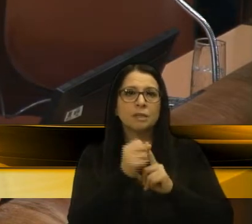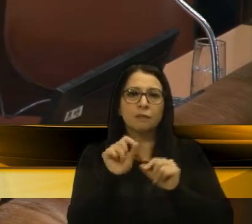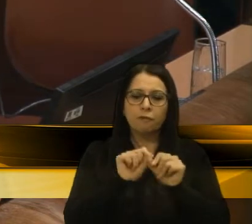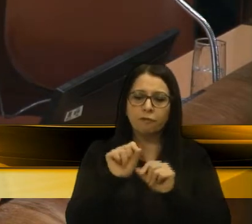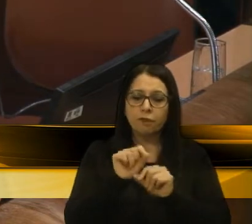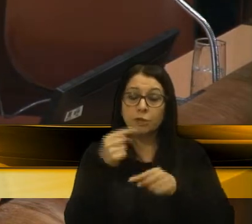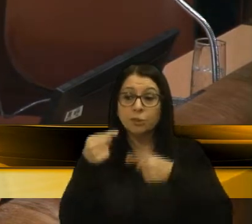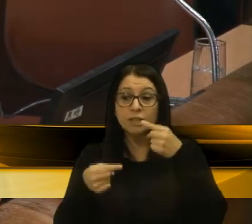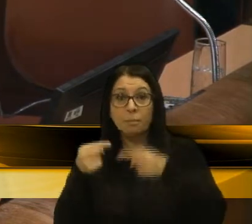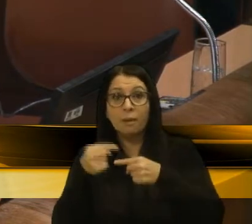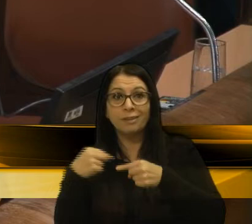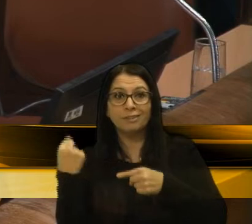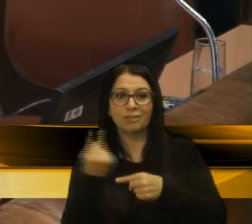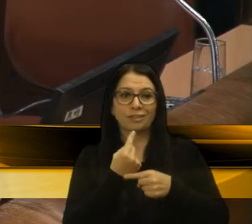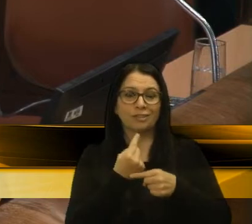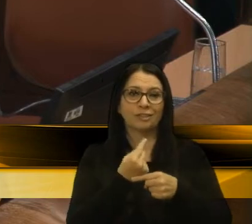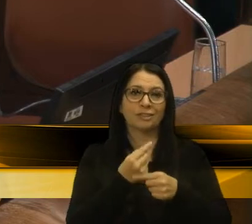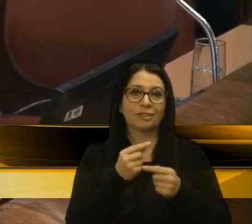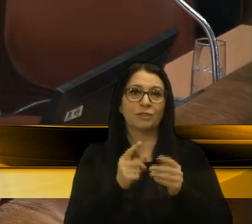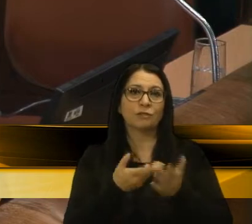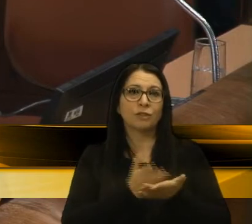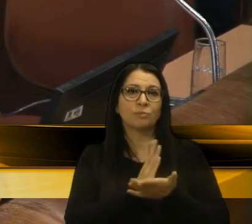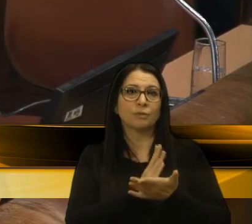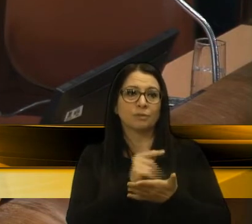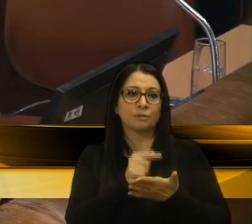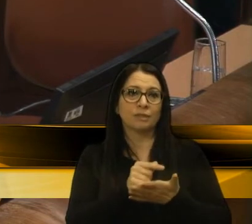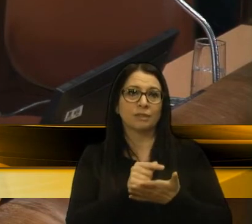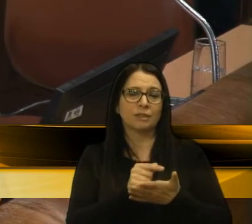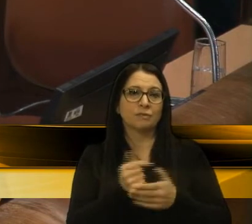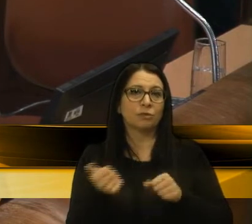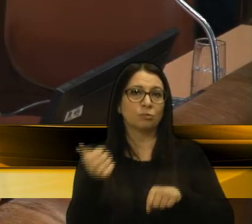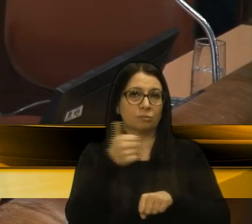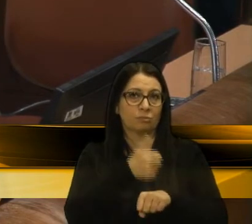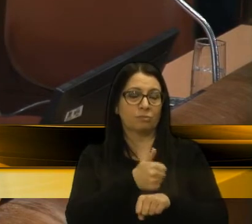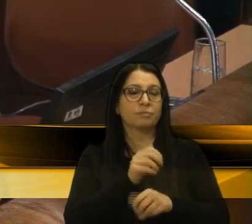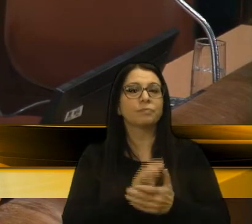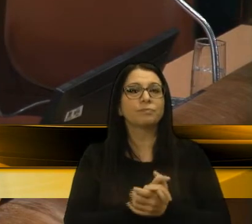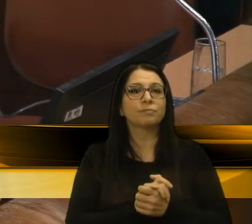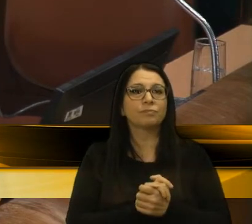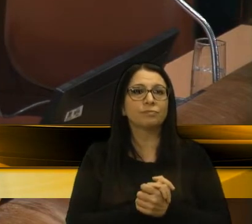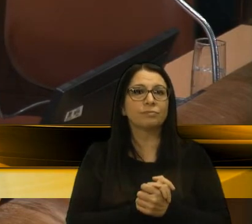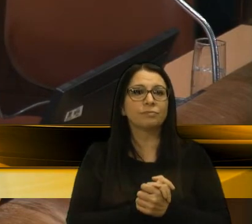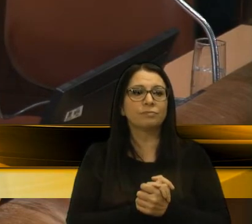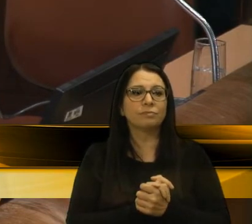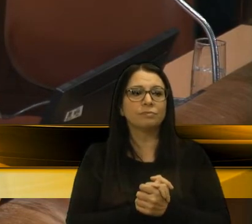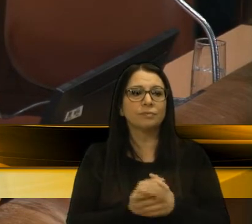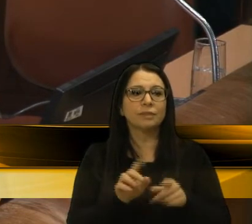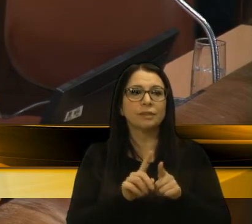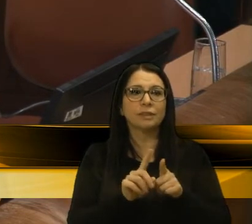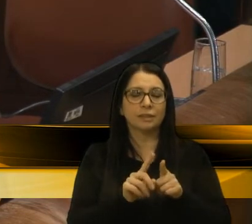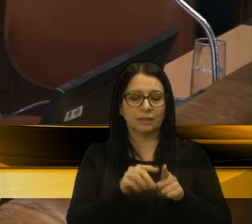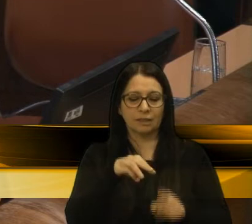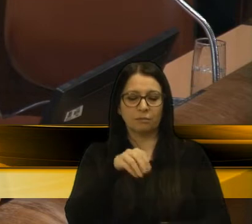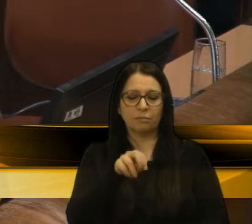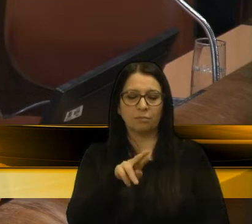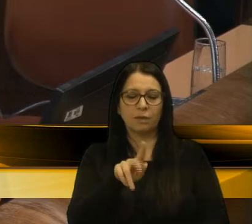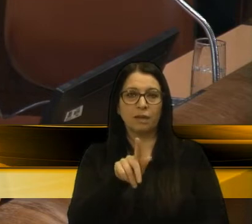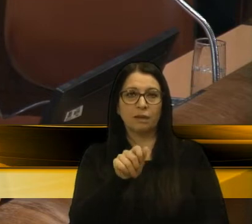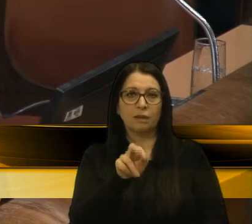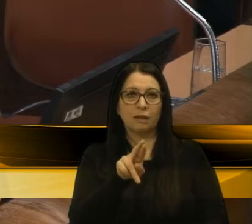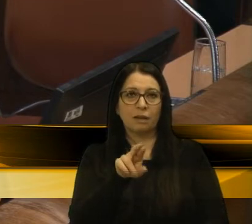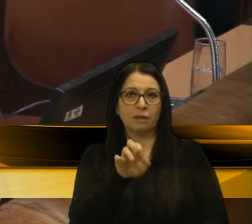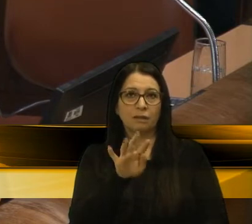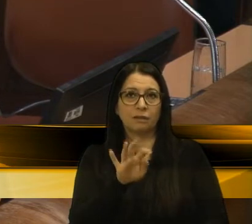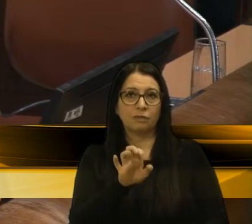o debate maior e o que foi aprovado foram substitutivos, né? Inclusive, a senhora Margarete Bender